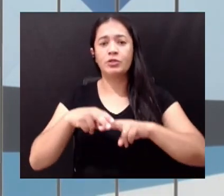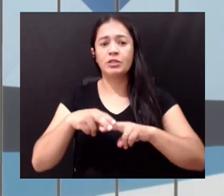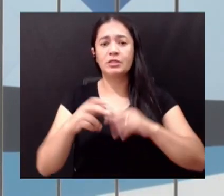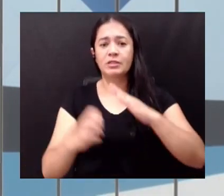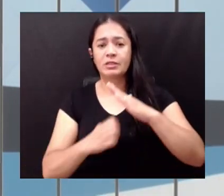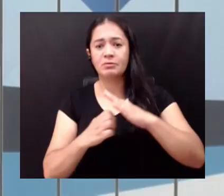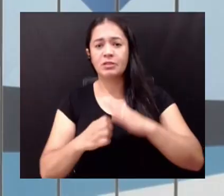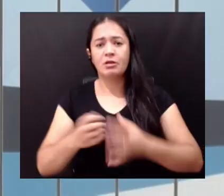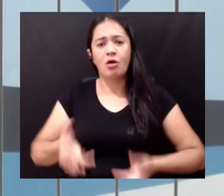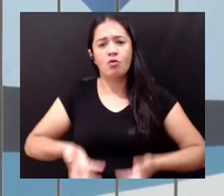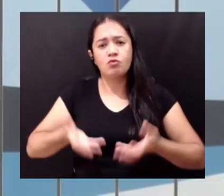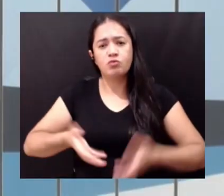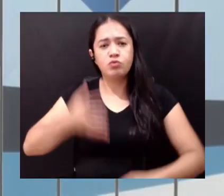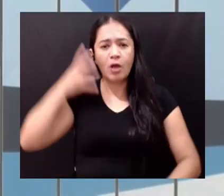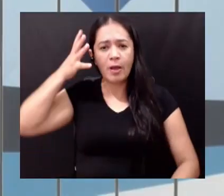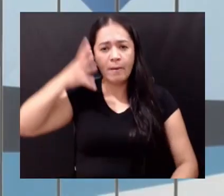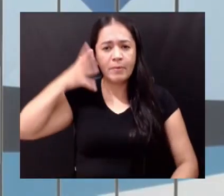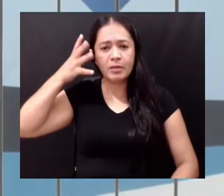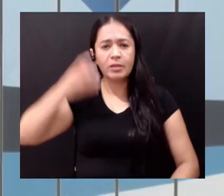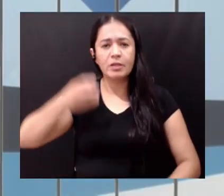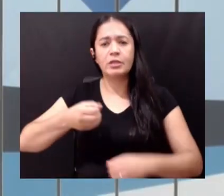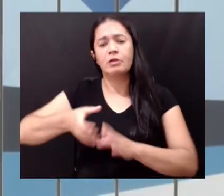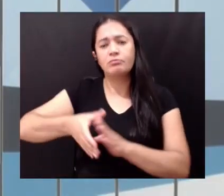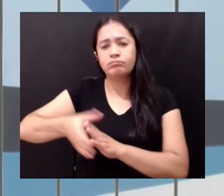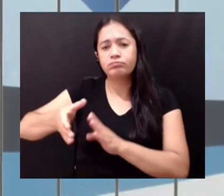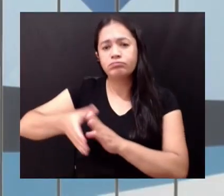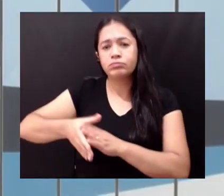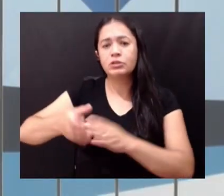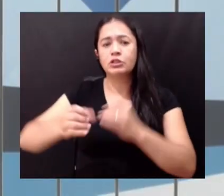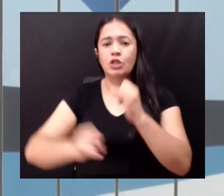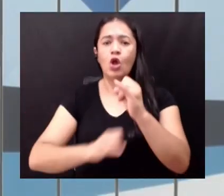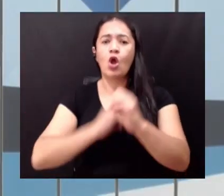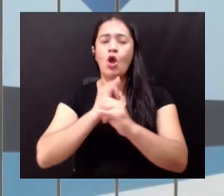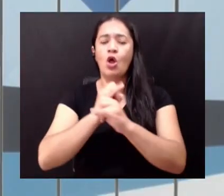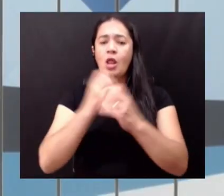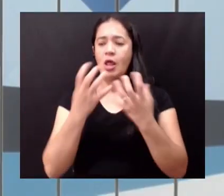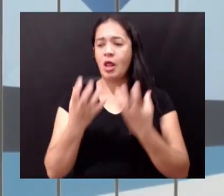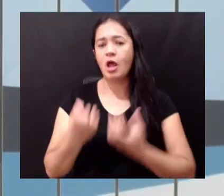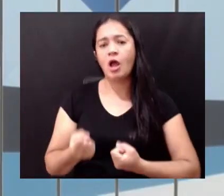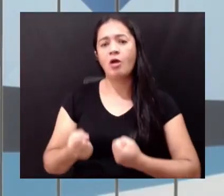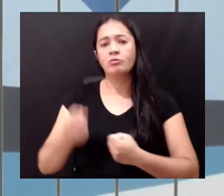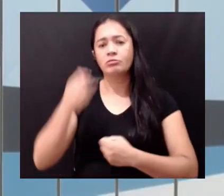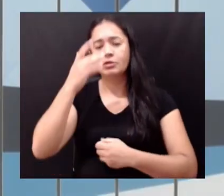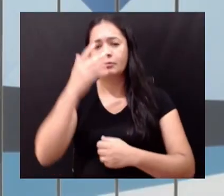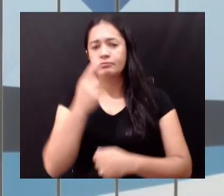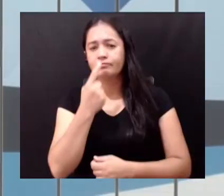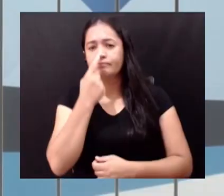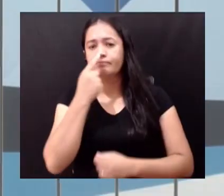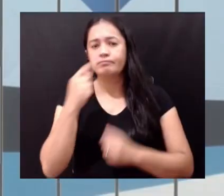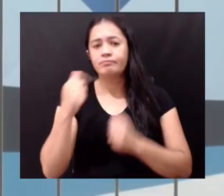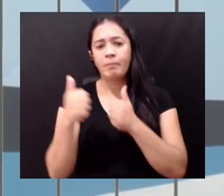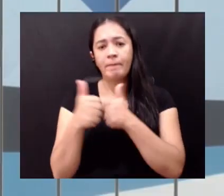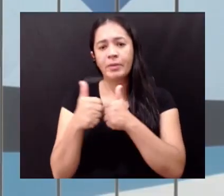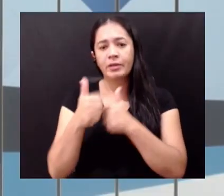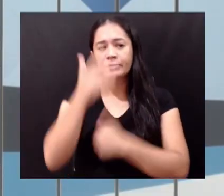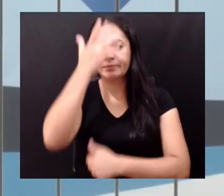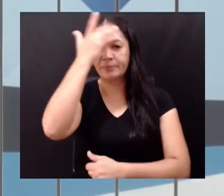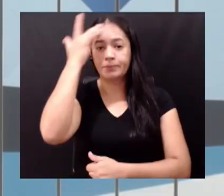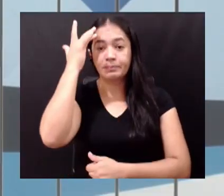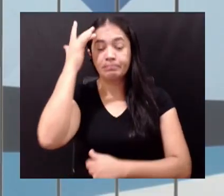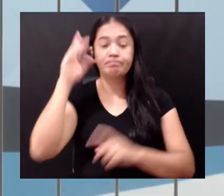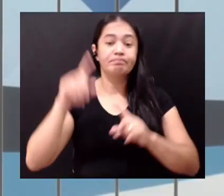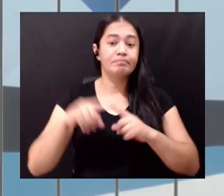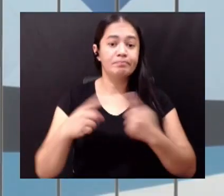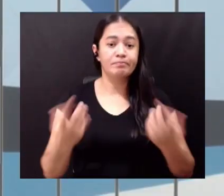orientações online para acolher as pessoas, né, para estar próximas das pessoas nesse momento. Mas à medida em que as coisas